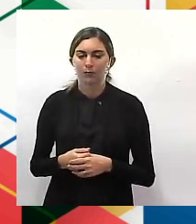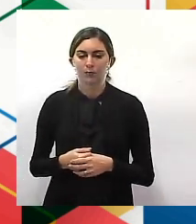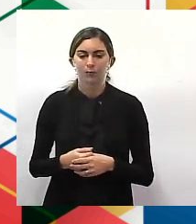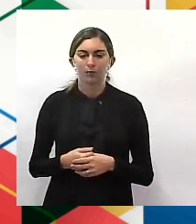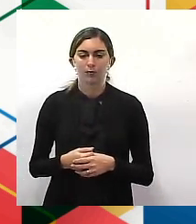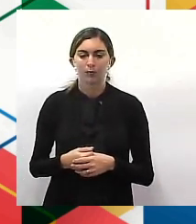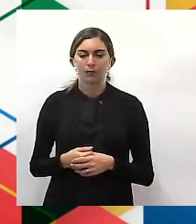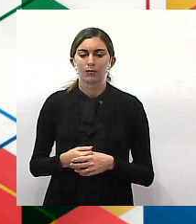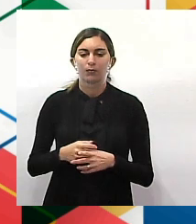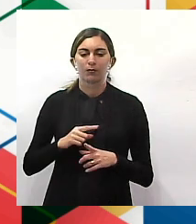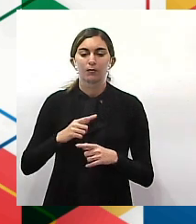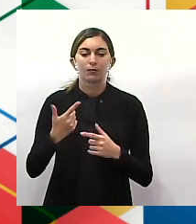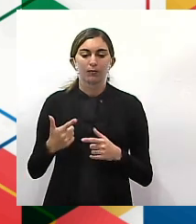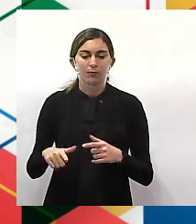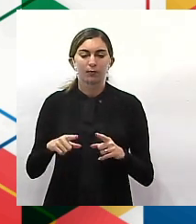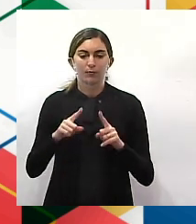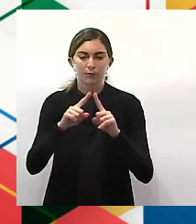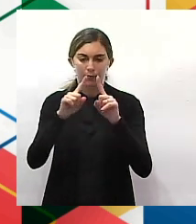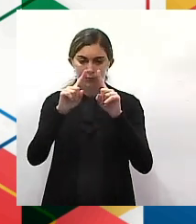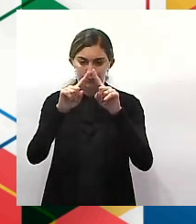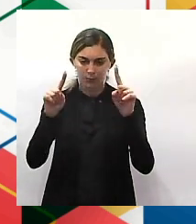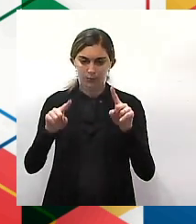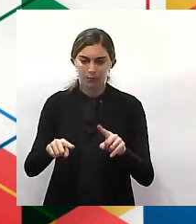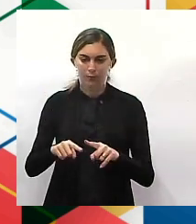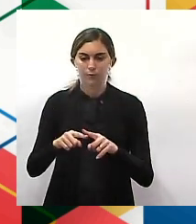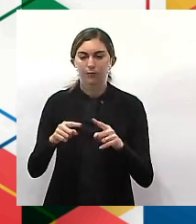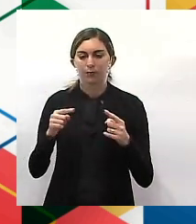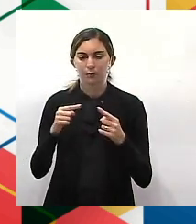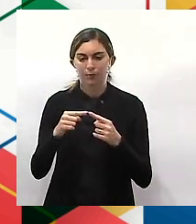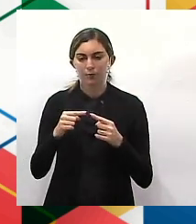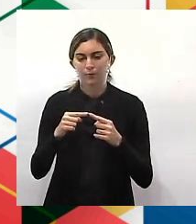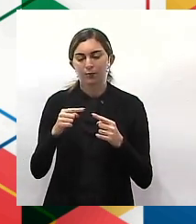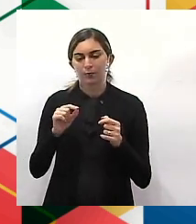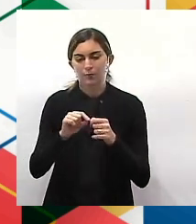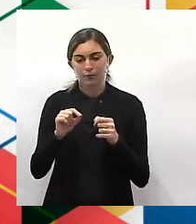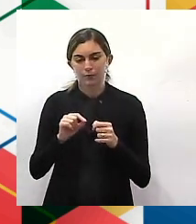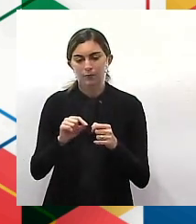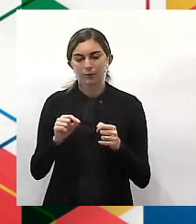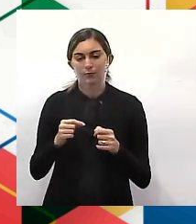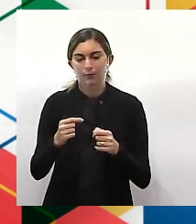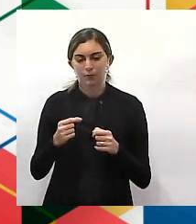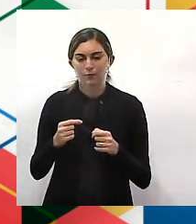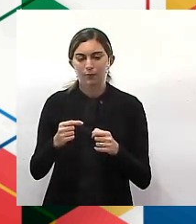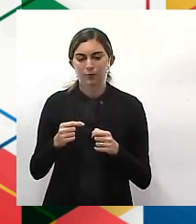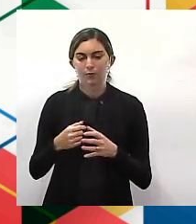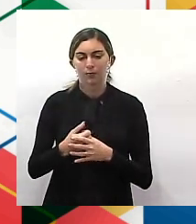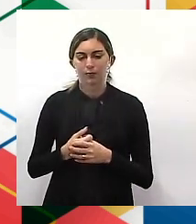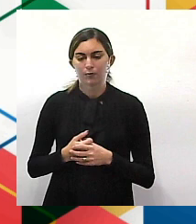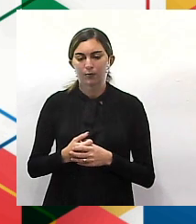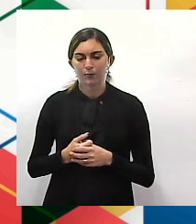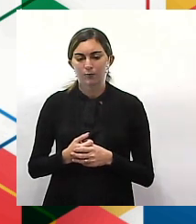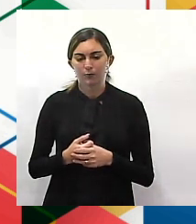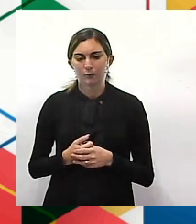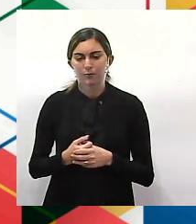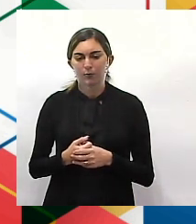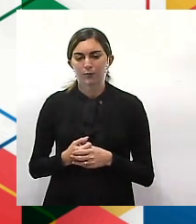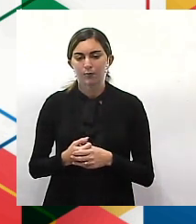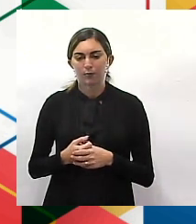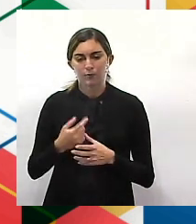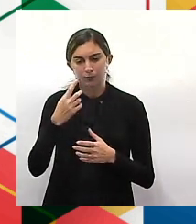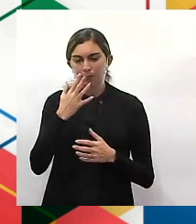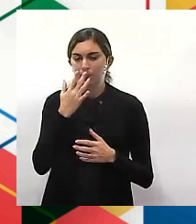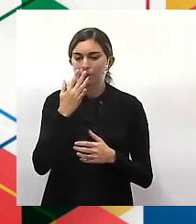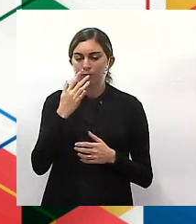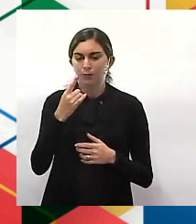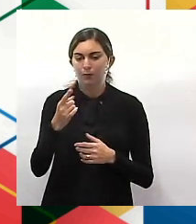3. E aí eu tenho um triângulo. Eu vou ligar os 3 pontos e formar um triângulo. Deixa eu mudar a cor para você enxergar